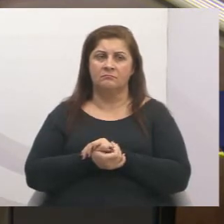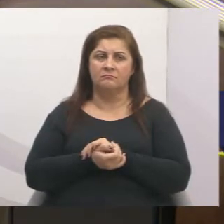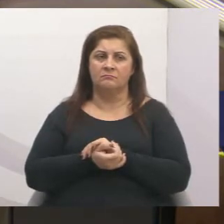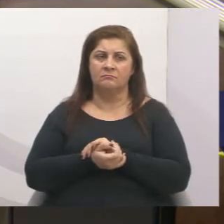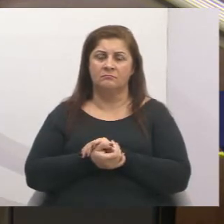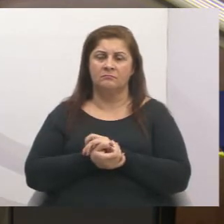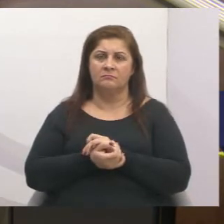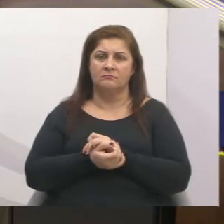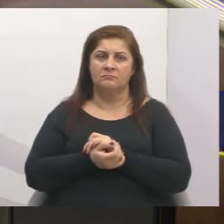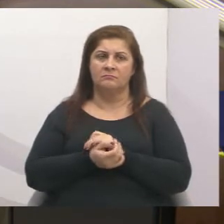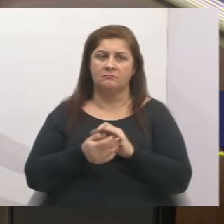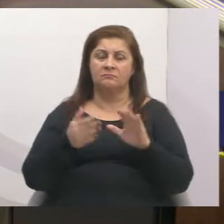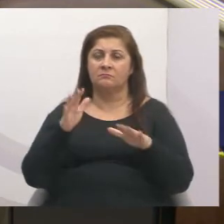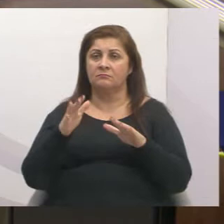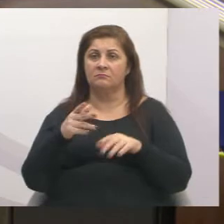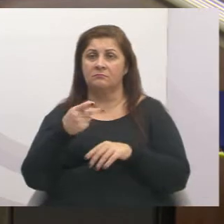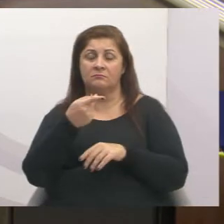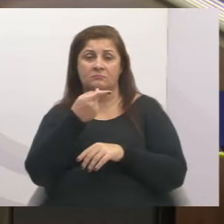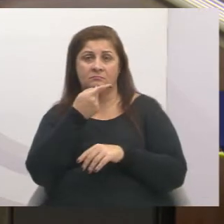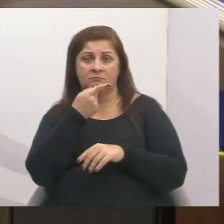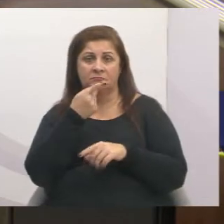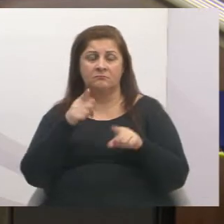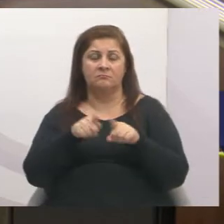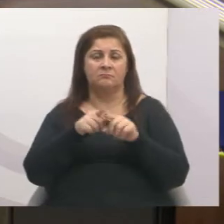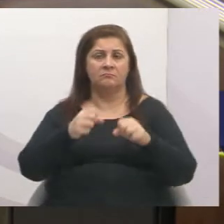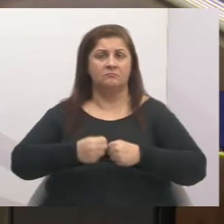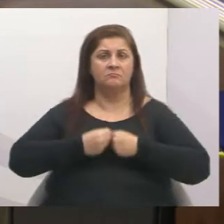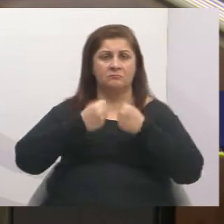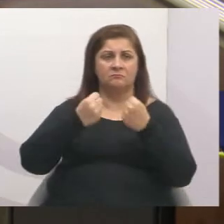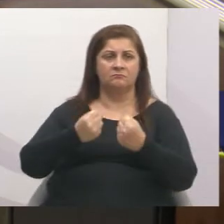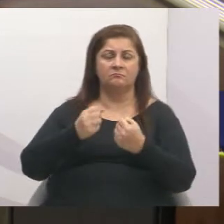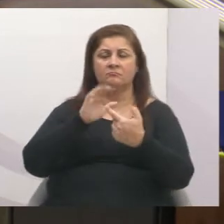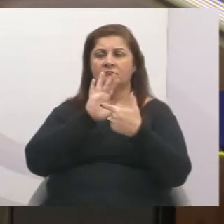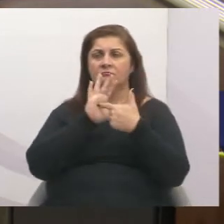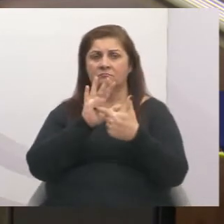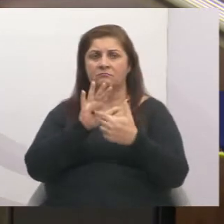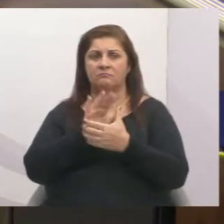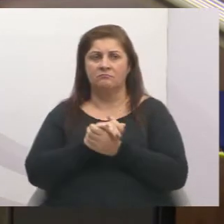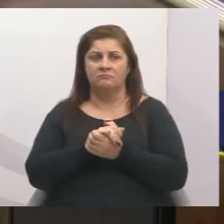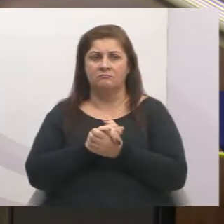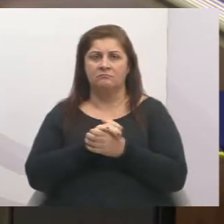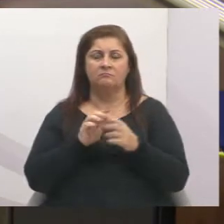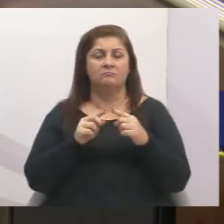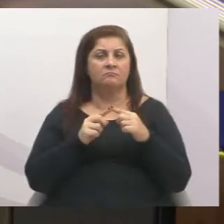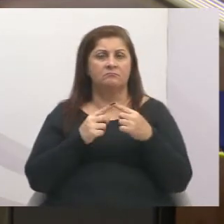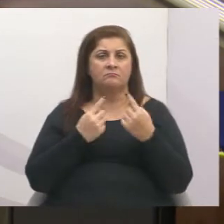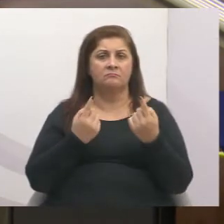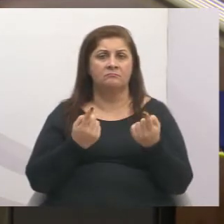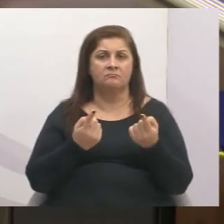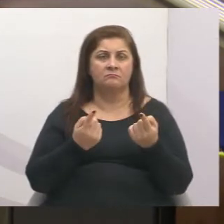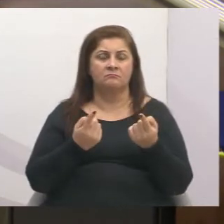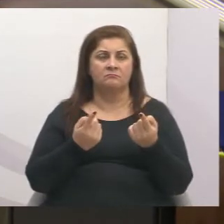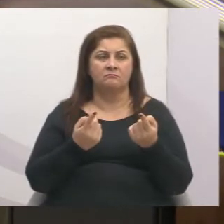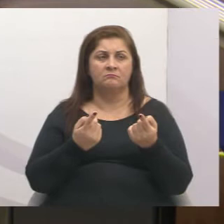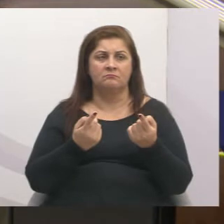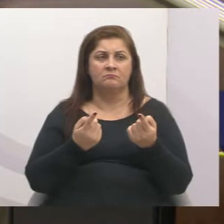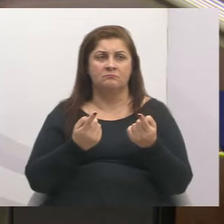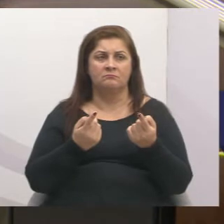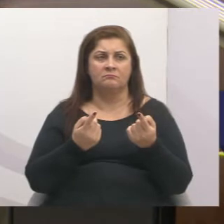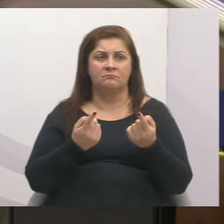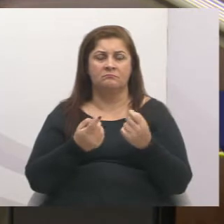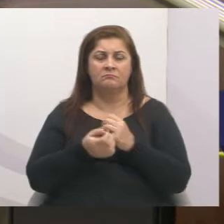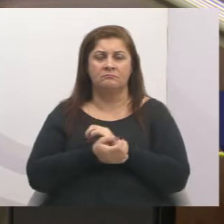de repente, o vereador Hernani também se esforçou, apresentou lá, mas essas medidas, sabe, lá